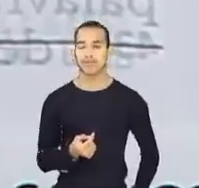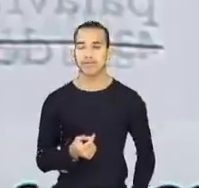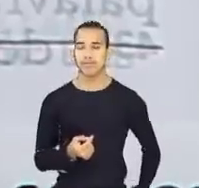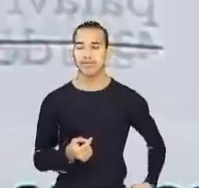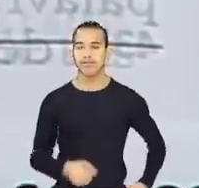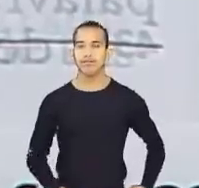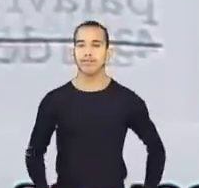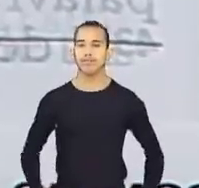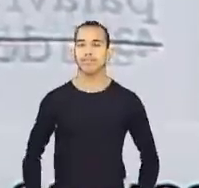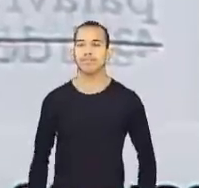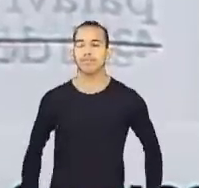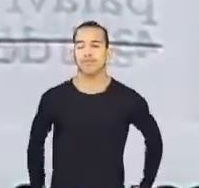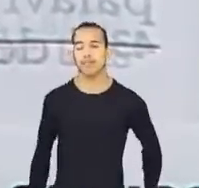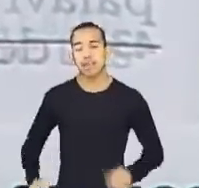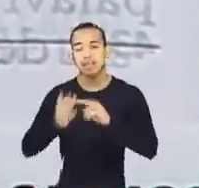Quer dizer, o sujeito,